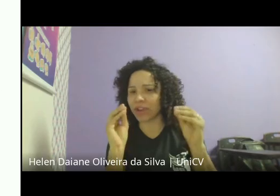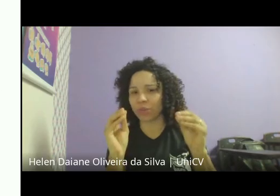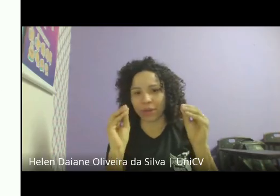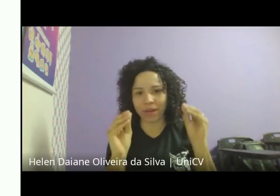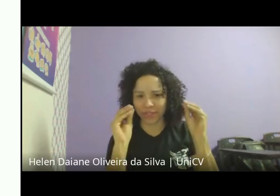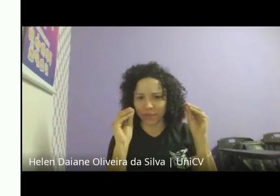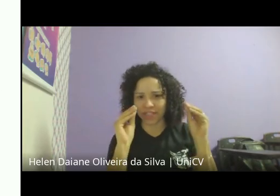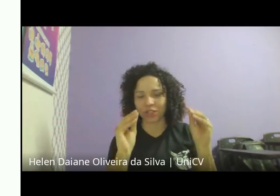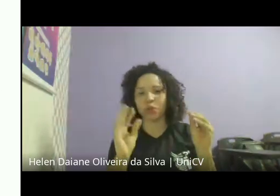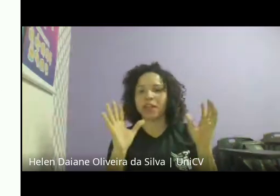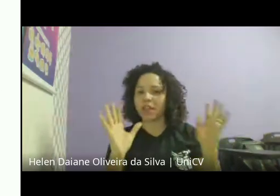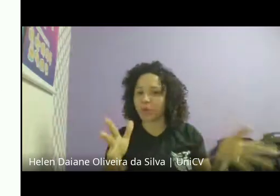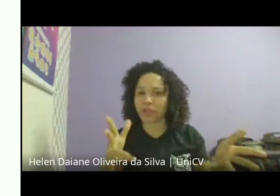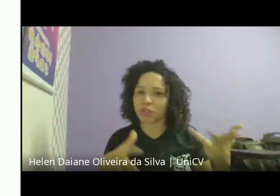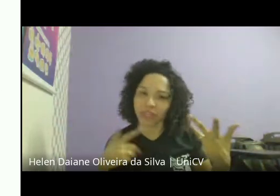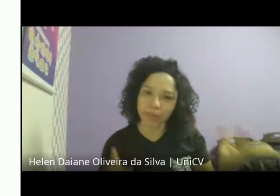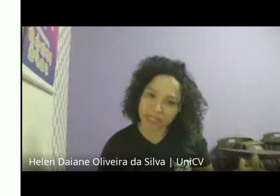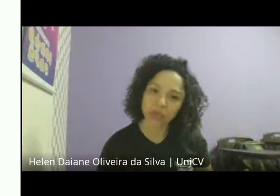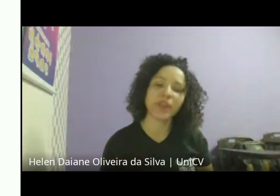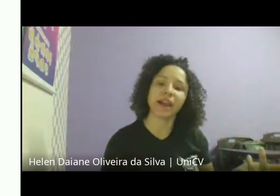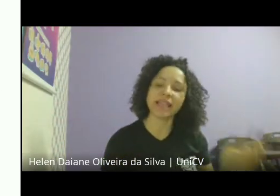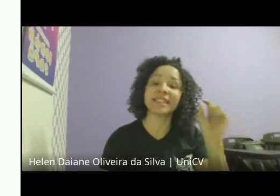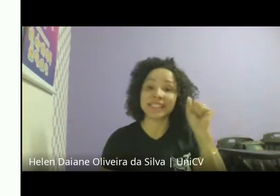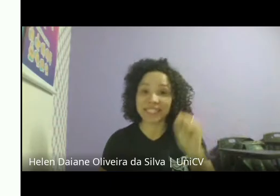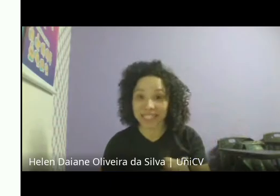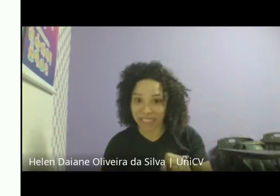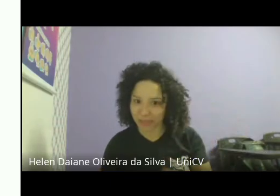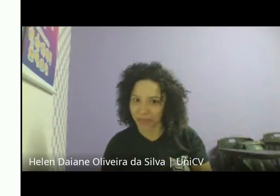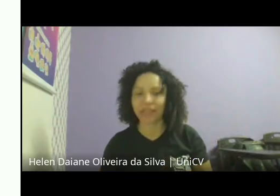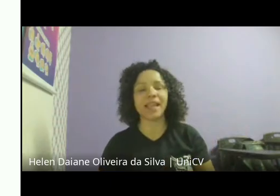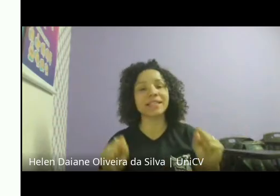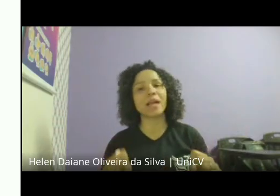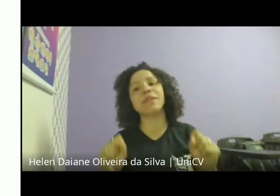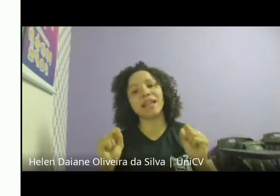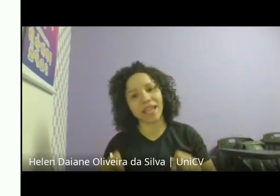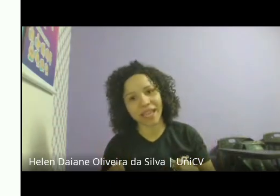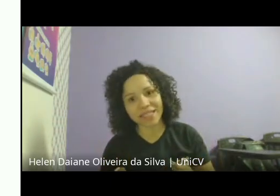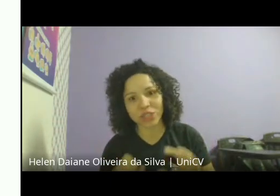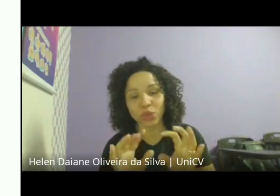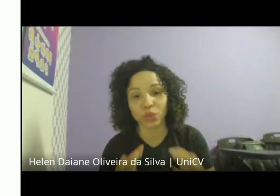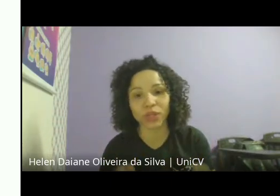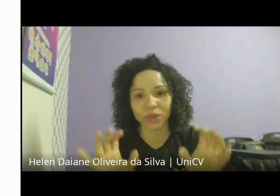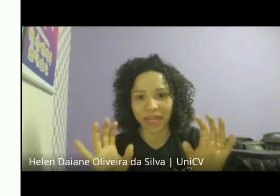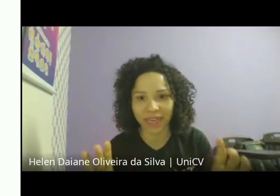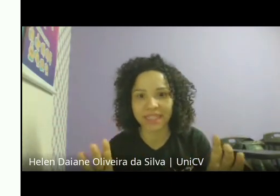Alguém falou para mim, não sei se foi dessa turma, professora, parecido com o inglês? Sim. Quem sabe inglês, a estrutura do inglês